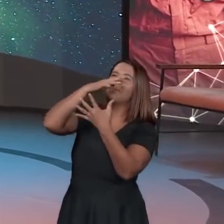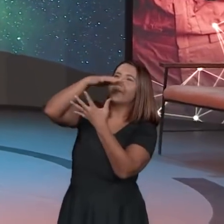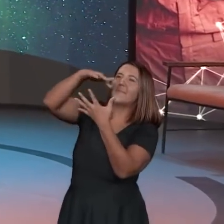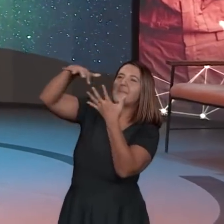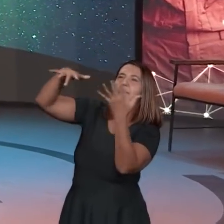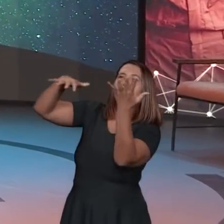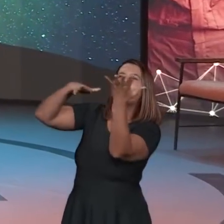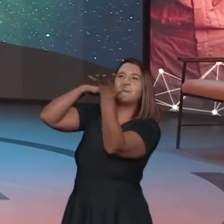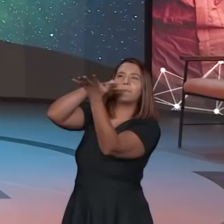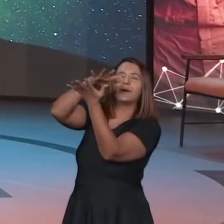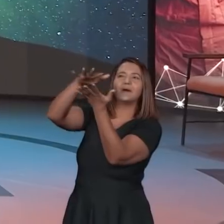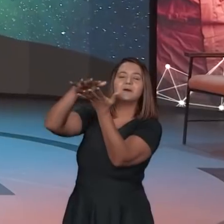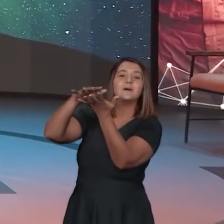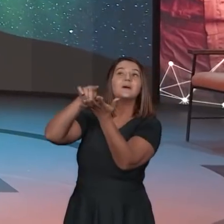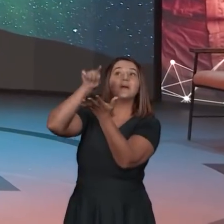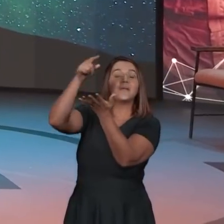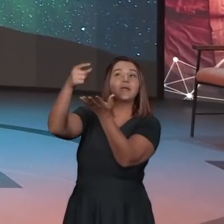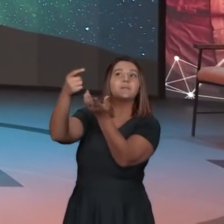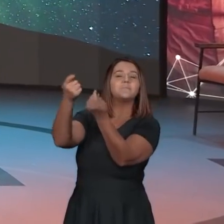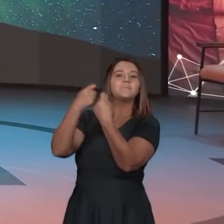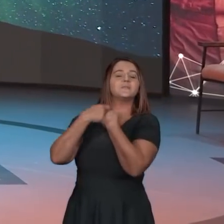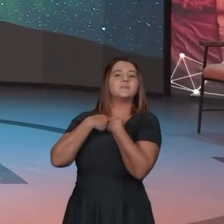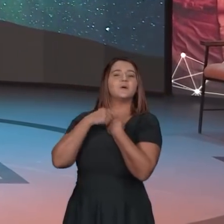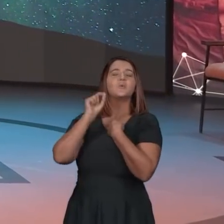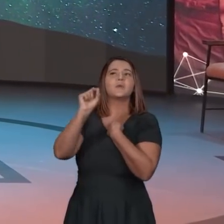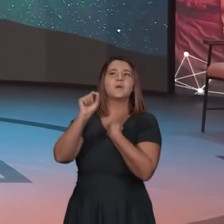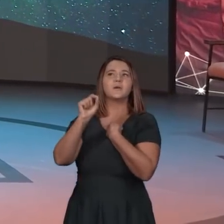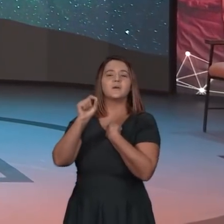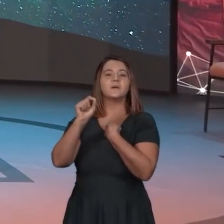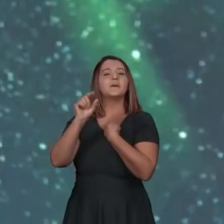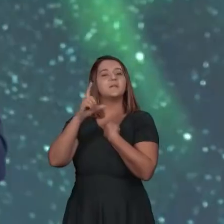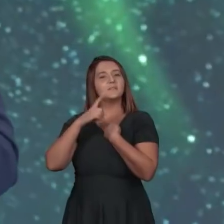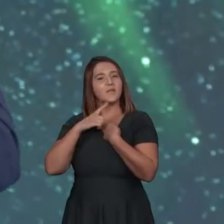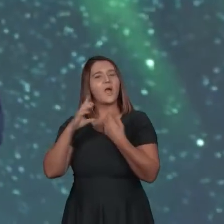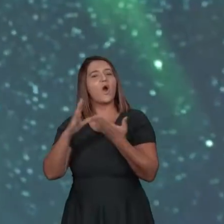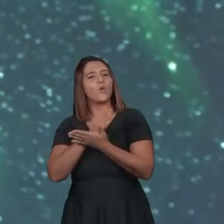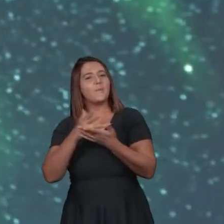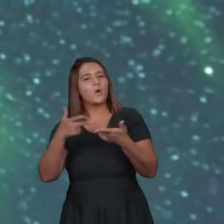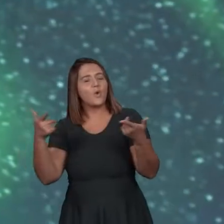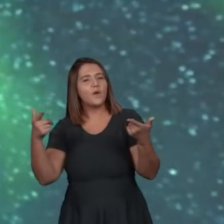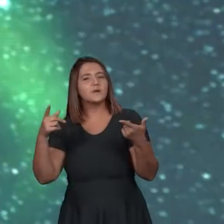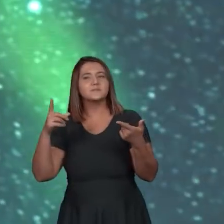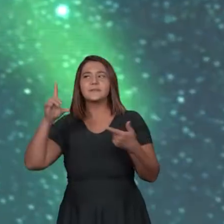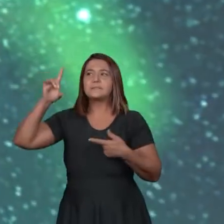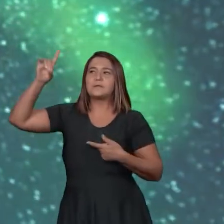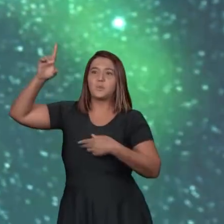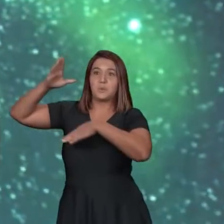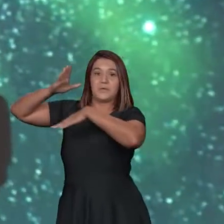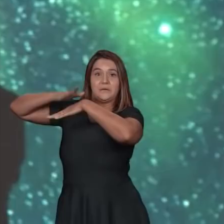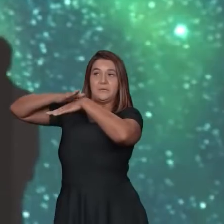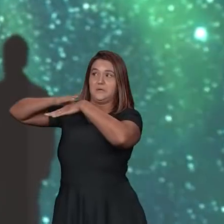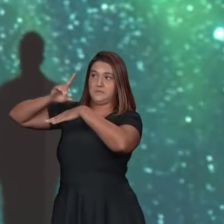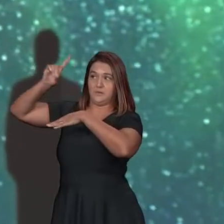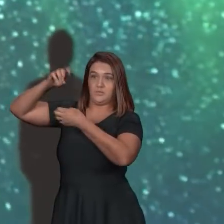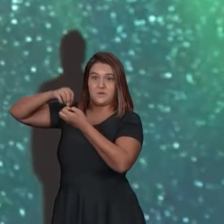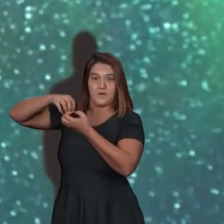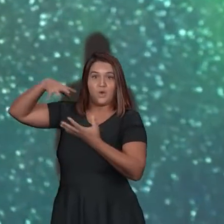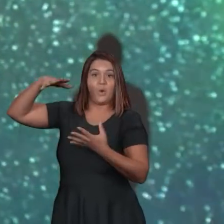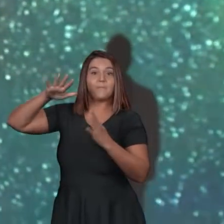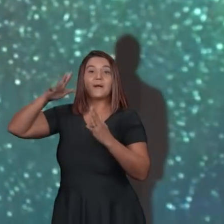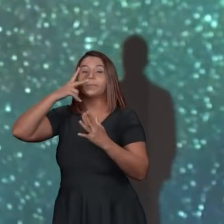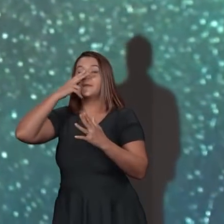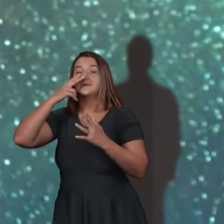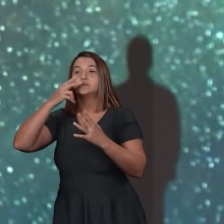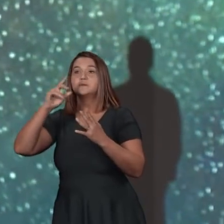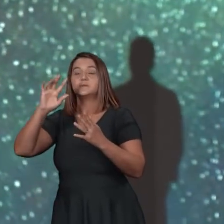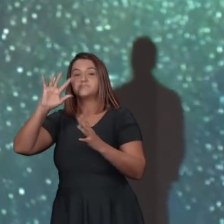está me dizendo que houve algo que saiu fora dos planos do Criador. E depois você pode estudar essa história na Bíblia. Ela fala de um